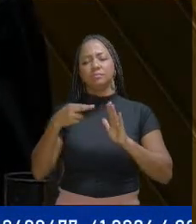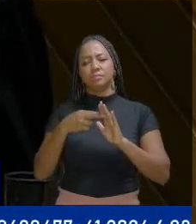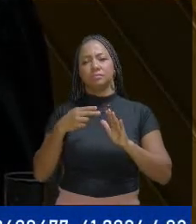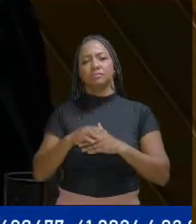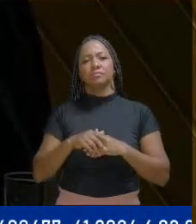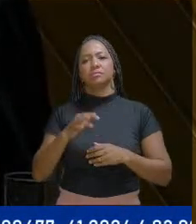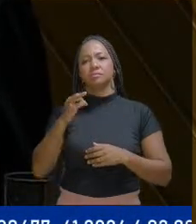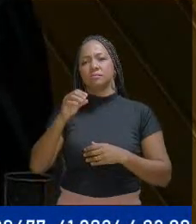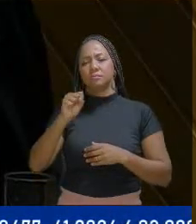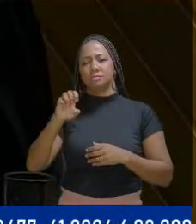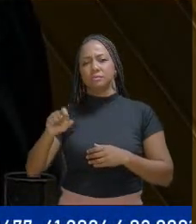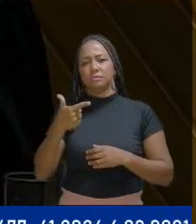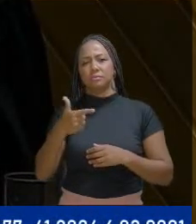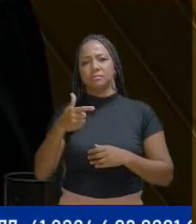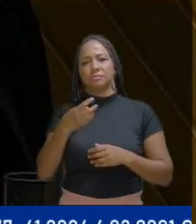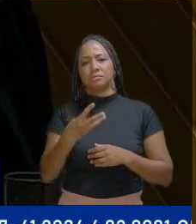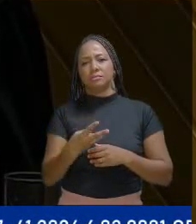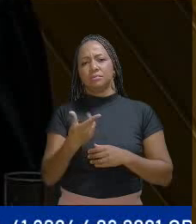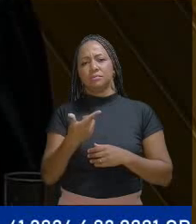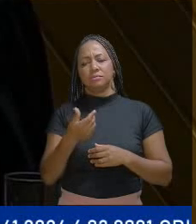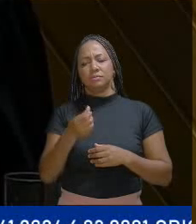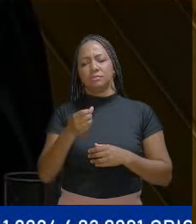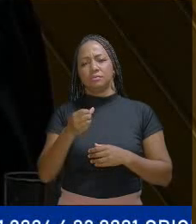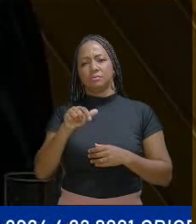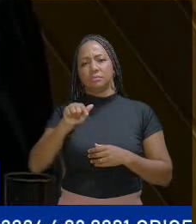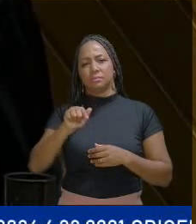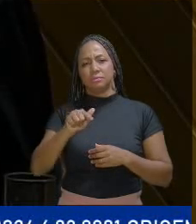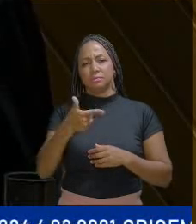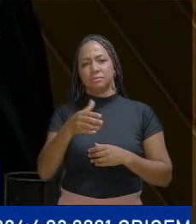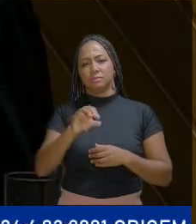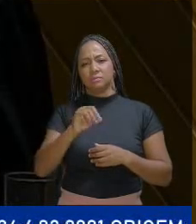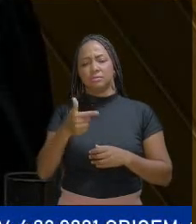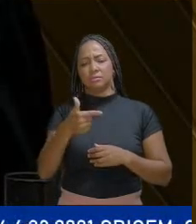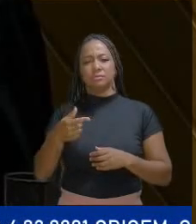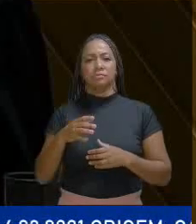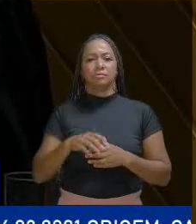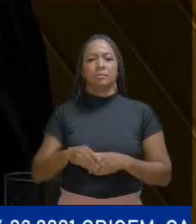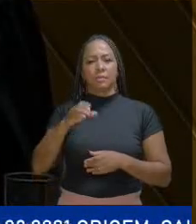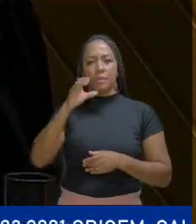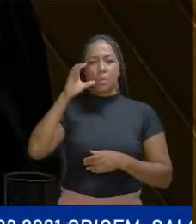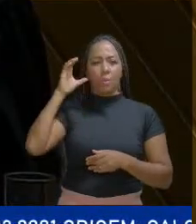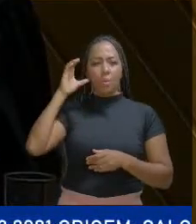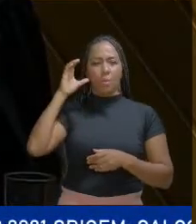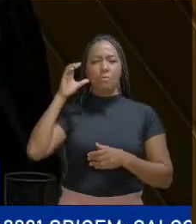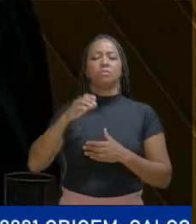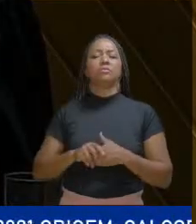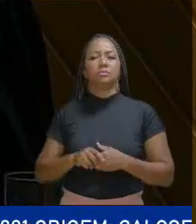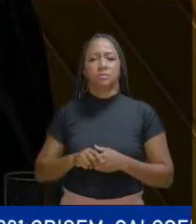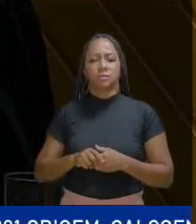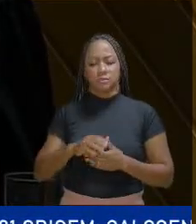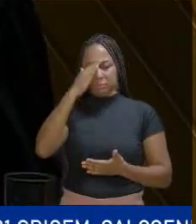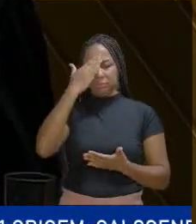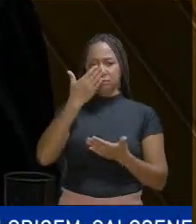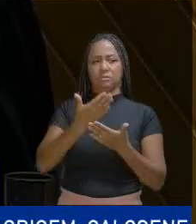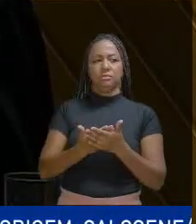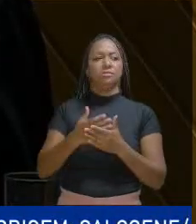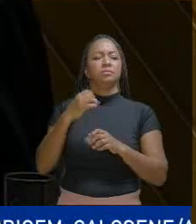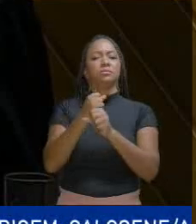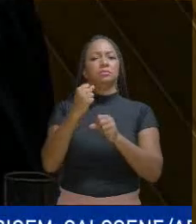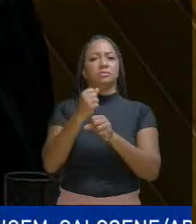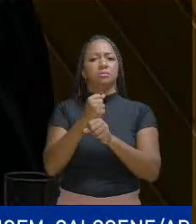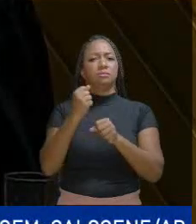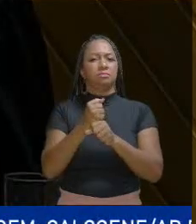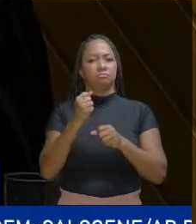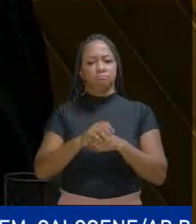número 23.607 de 2019. A negligência nesse aspecto compromete a confiabilidade das contas